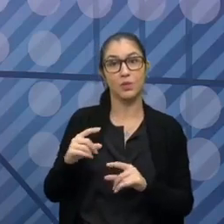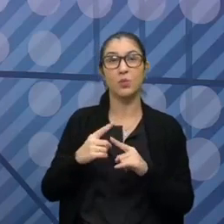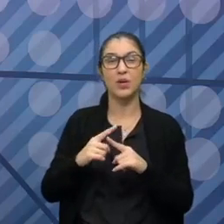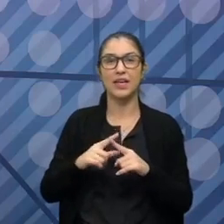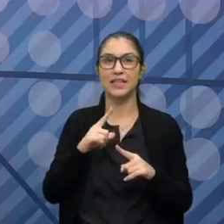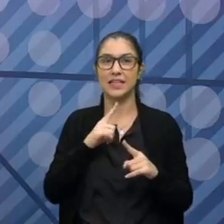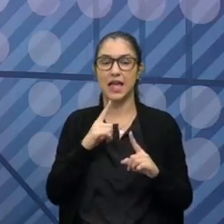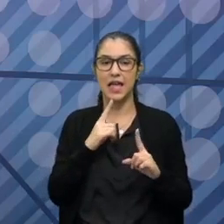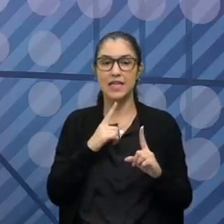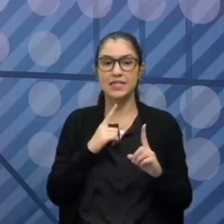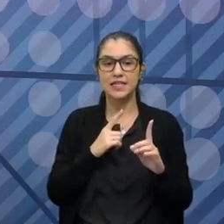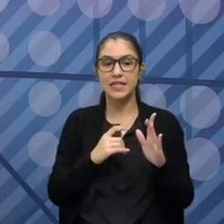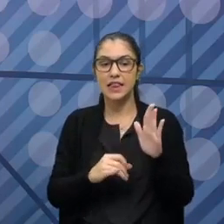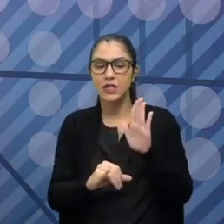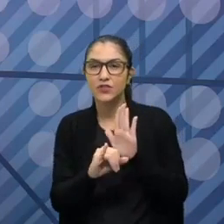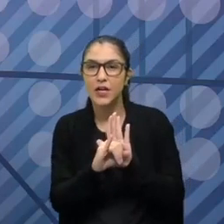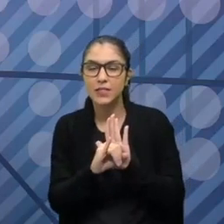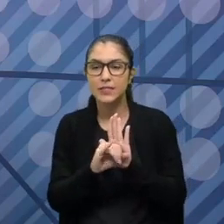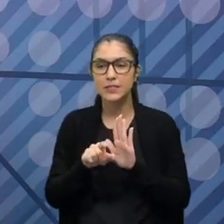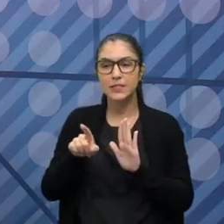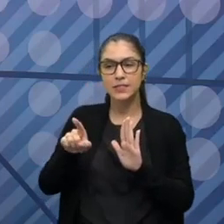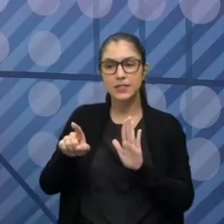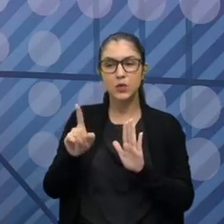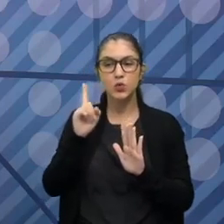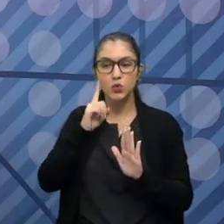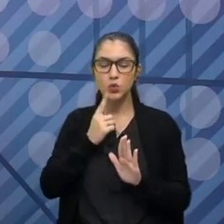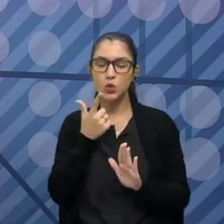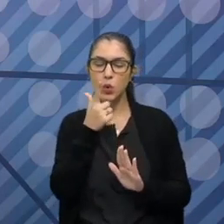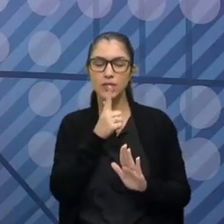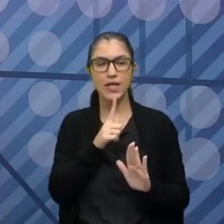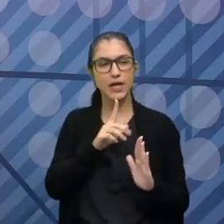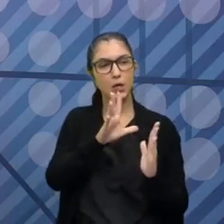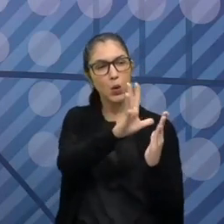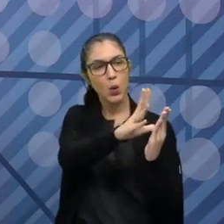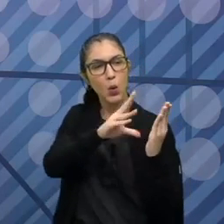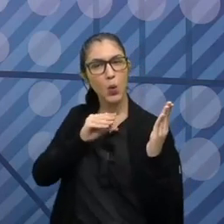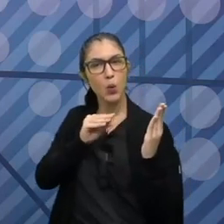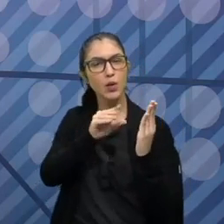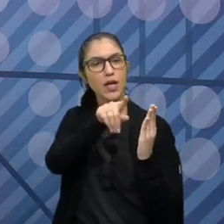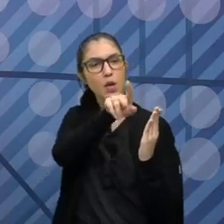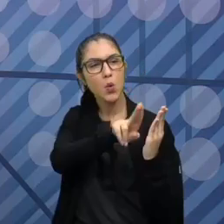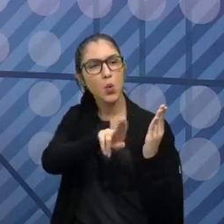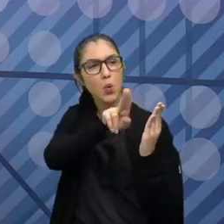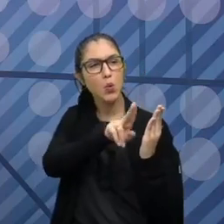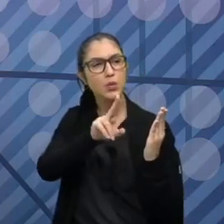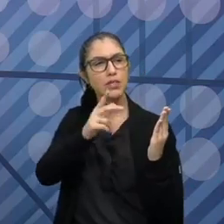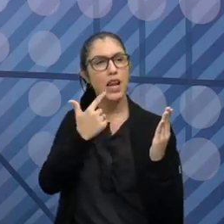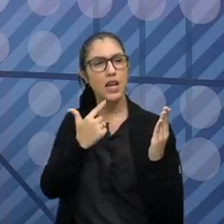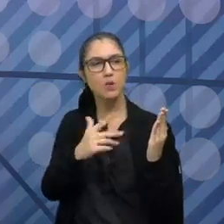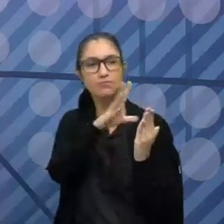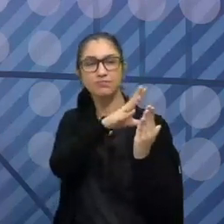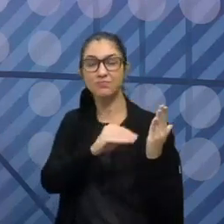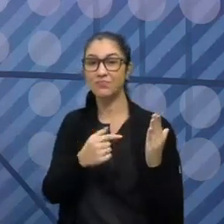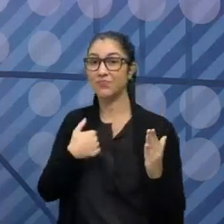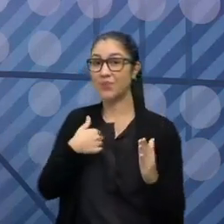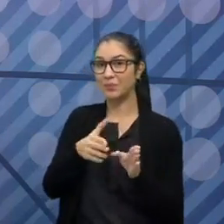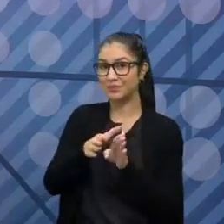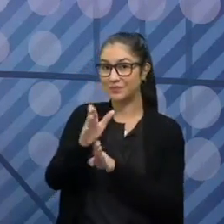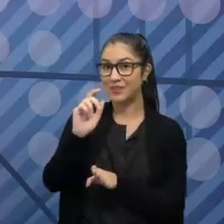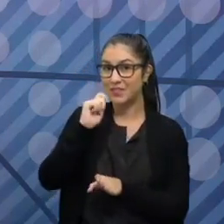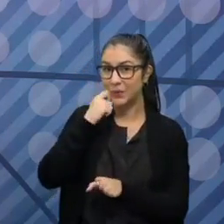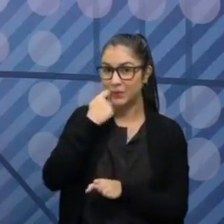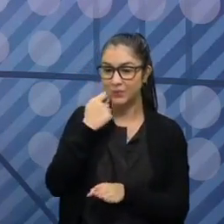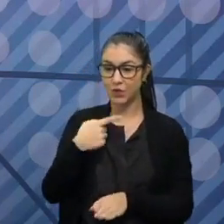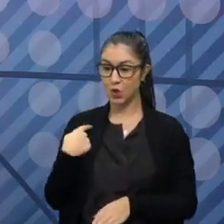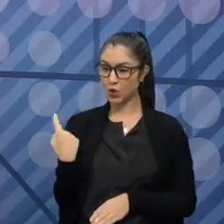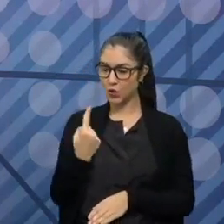existe a identificação, o surdo consegue se espelhar nele, no usuário da língua. E aí eu vou contar um segredo para vocês. Nós